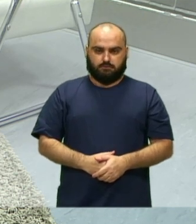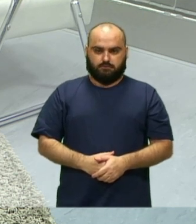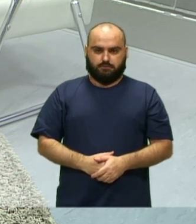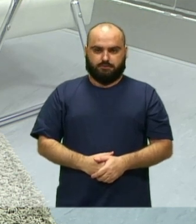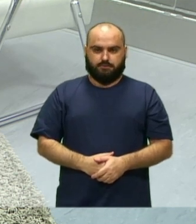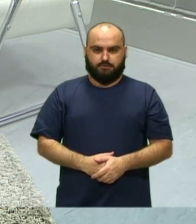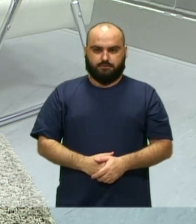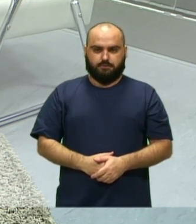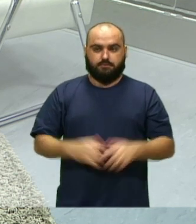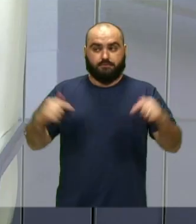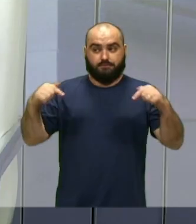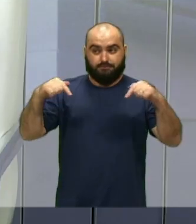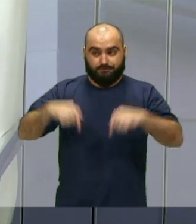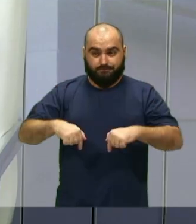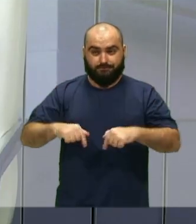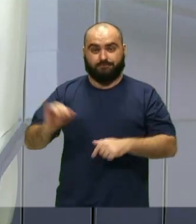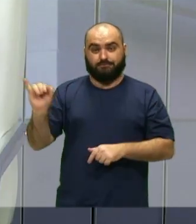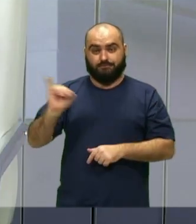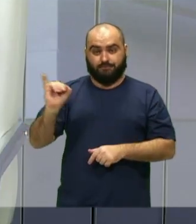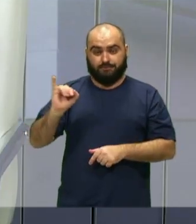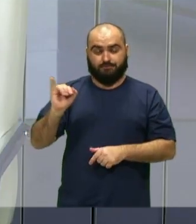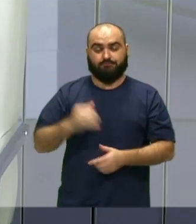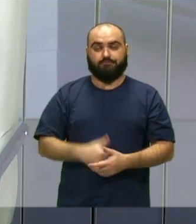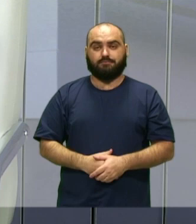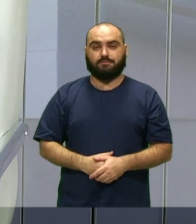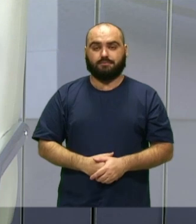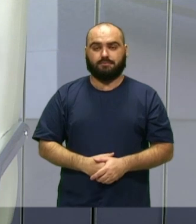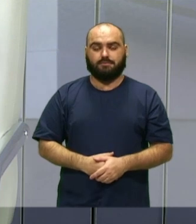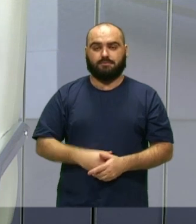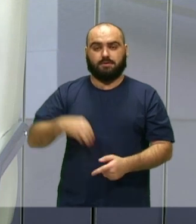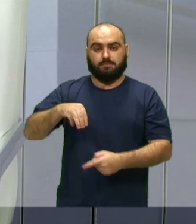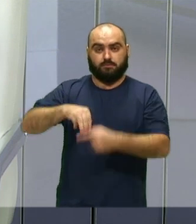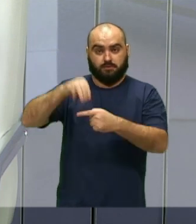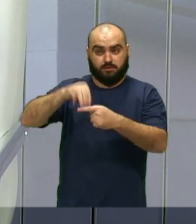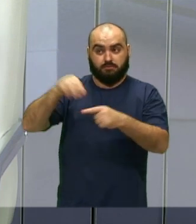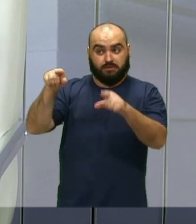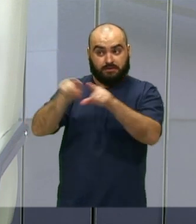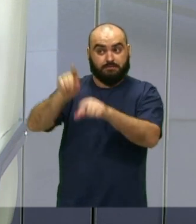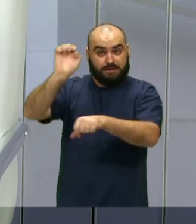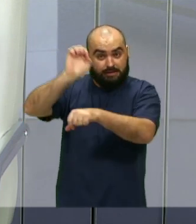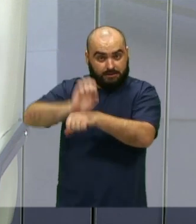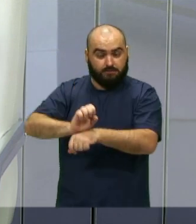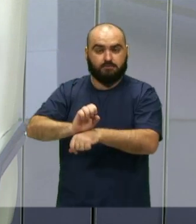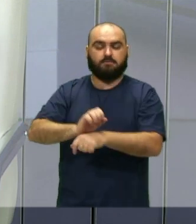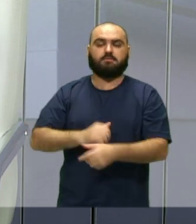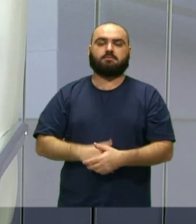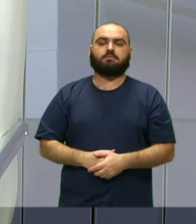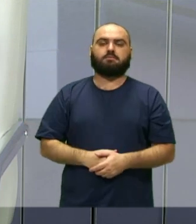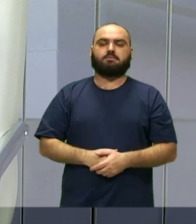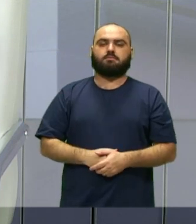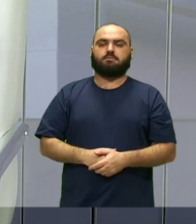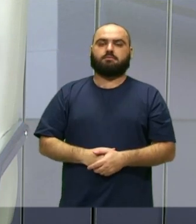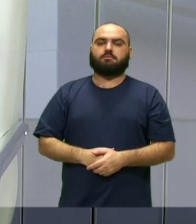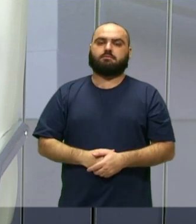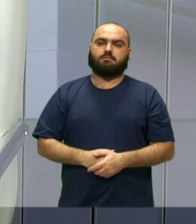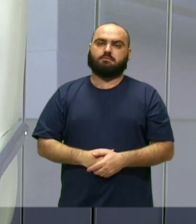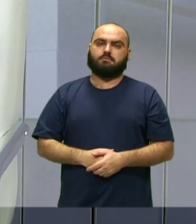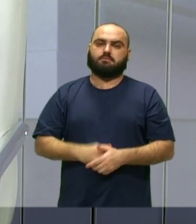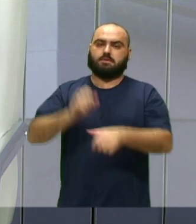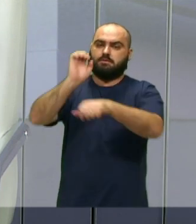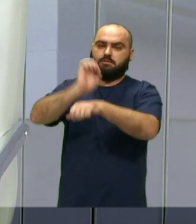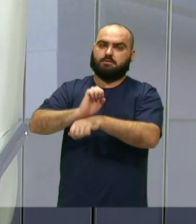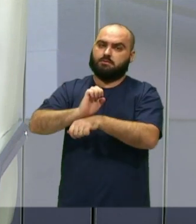Infelizmente aqui em Itajaí, os municípios, inclusive o Estado, né, a nível estadual depende